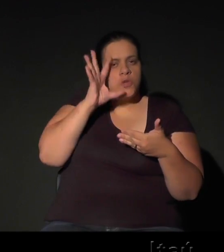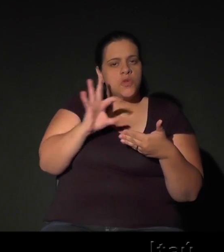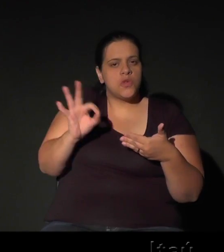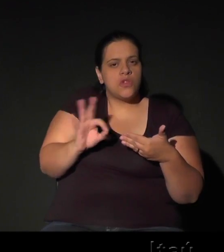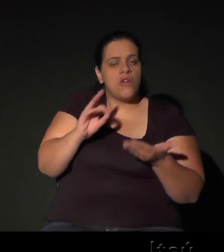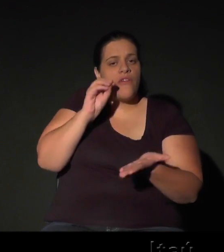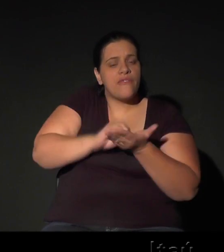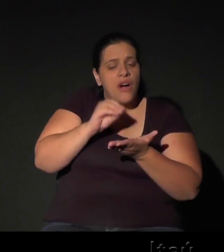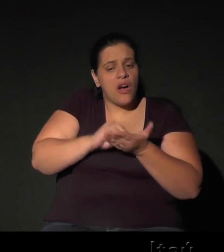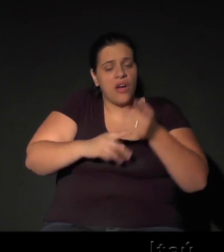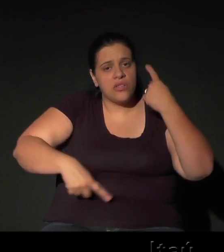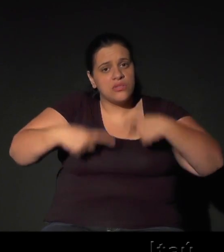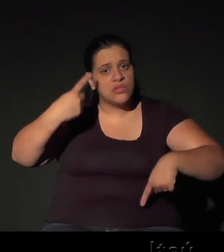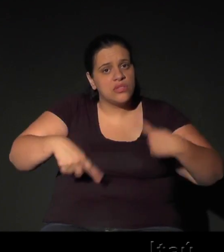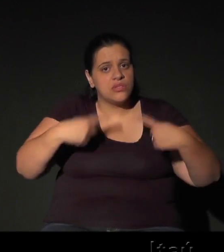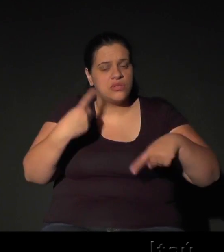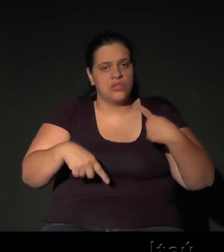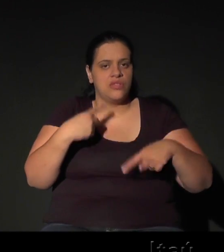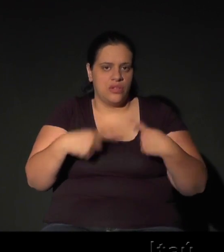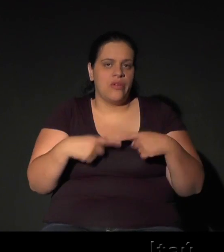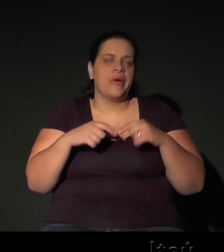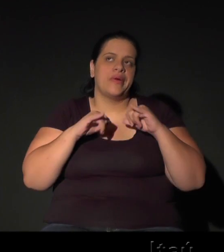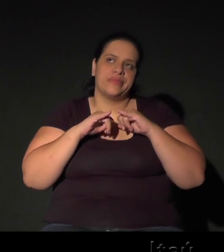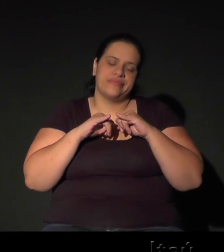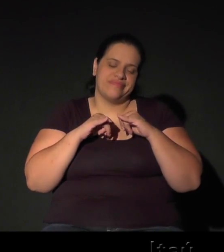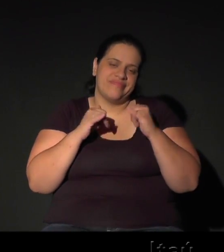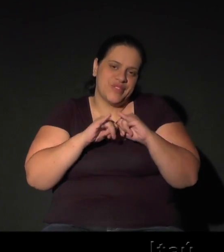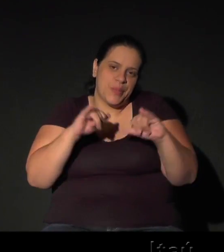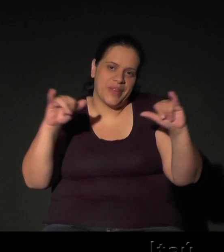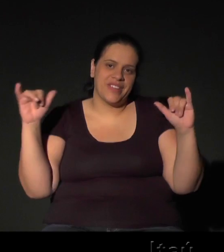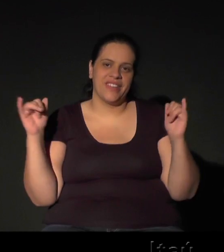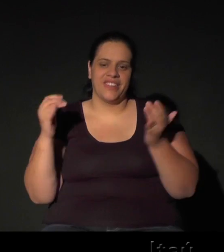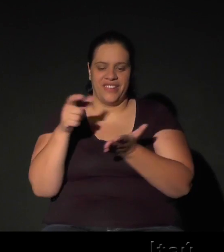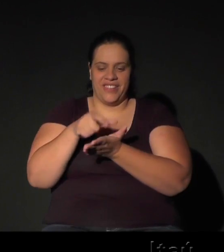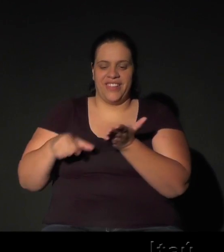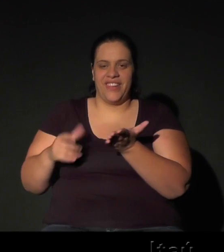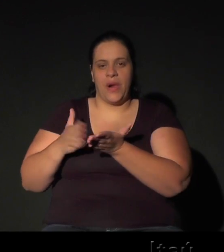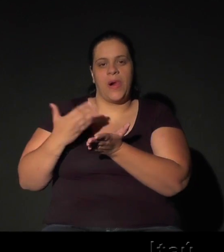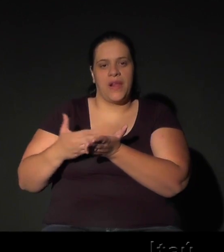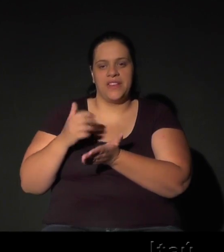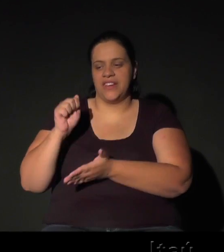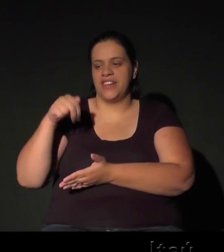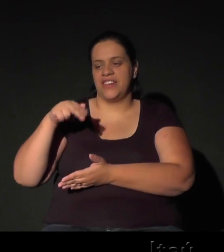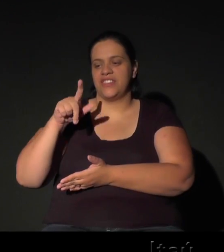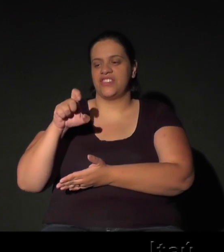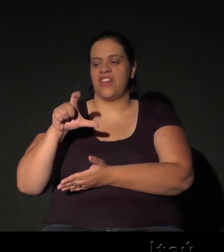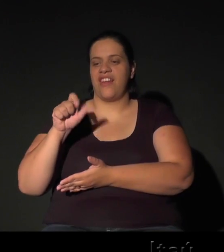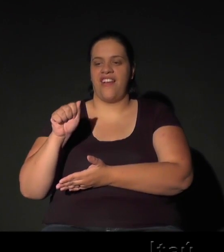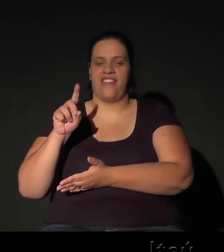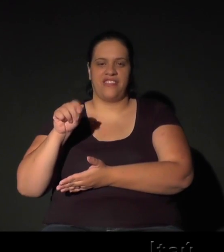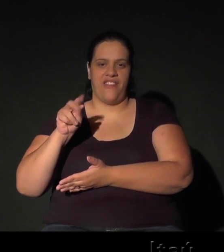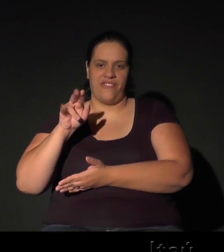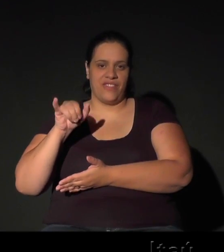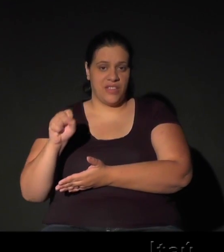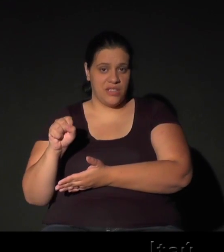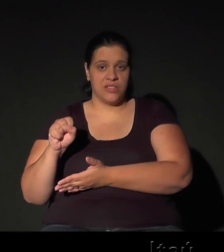entende não faz a discussão né fazendo a propaganda aqui né do prefácio que eu escrevi né do livro da Angela Deus